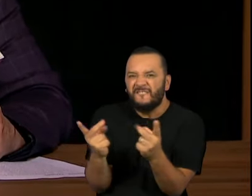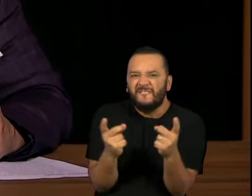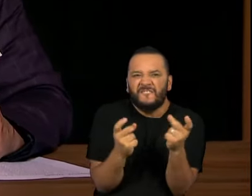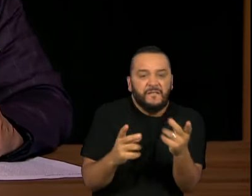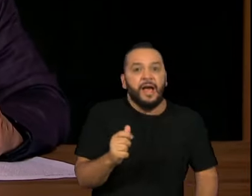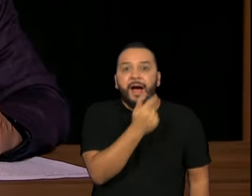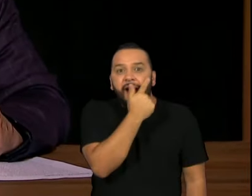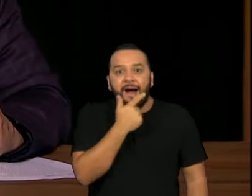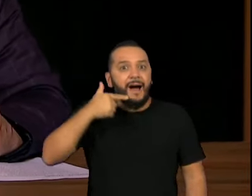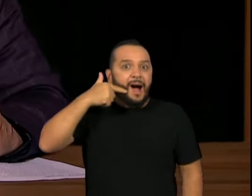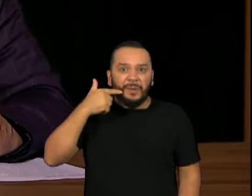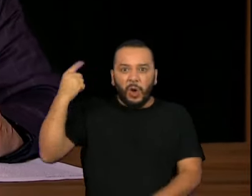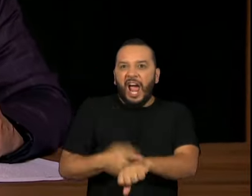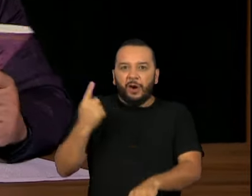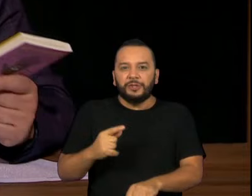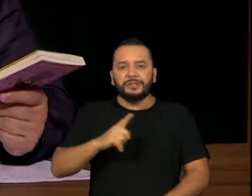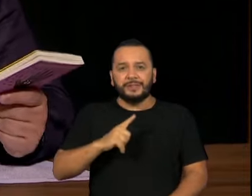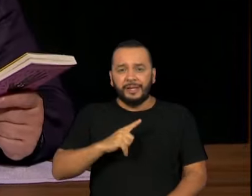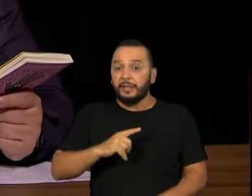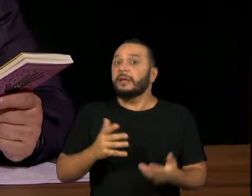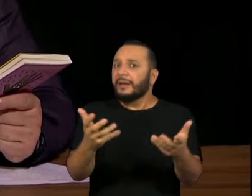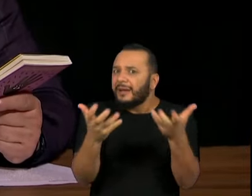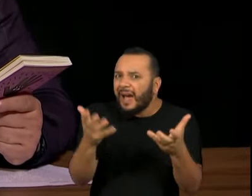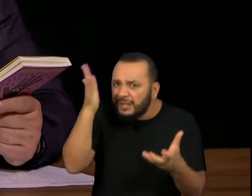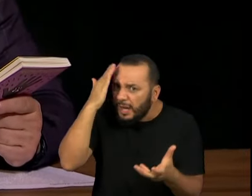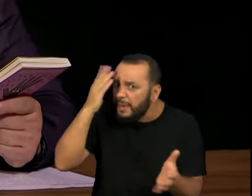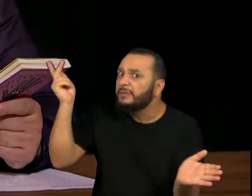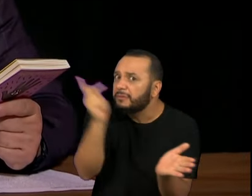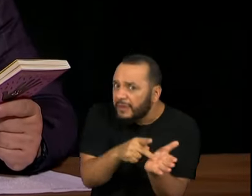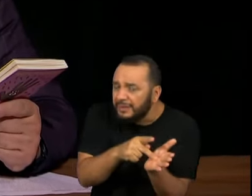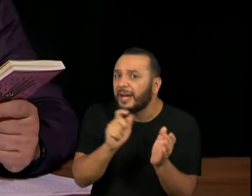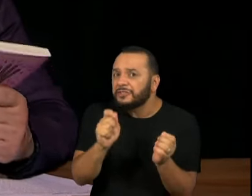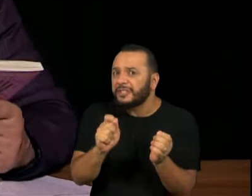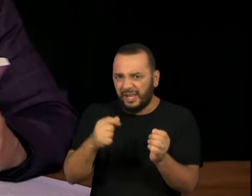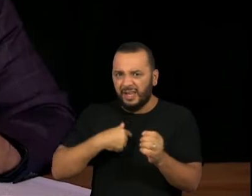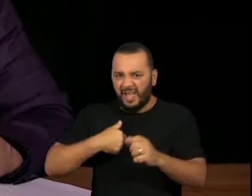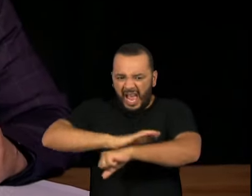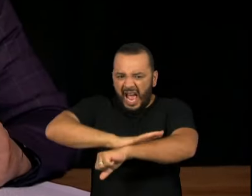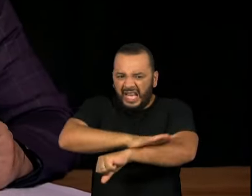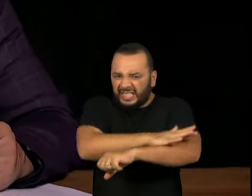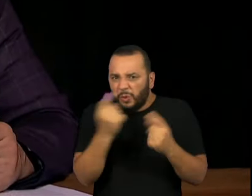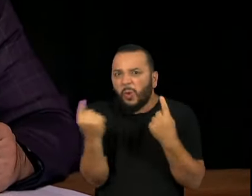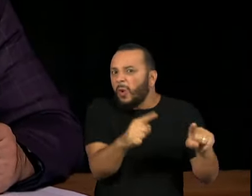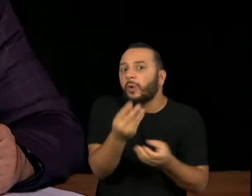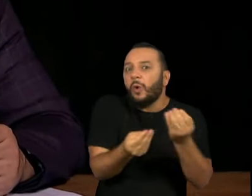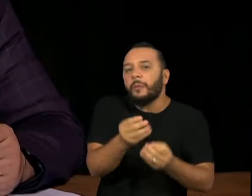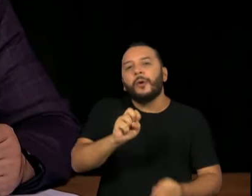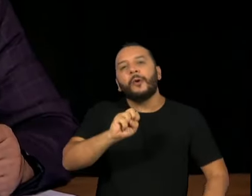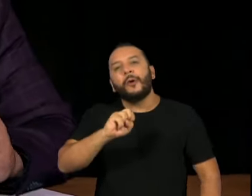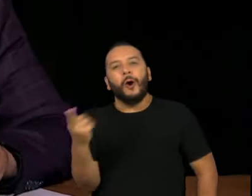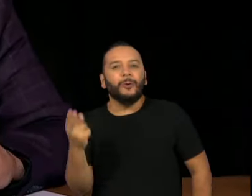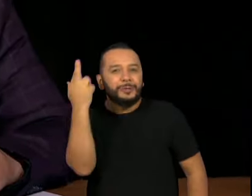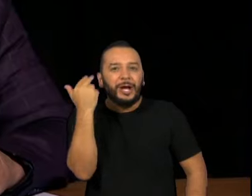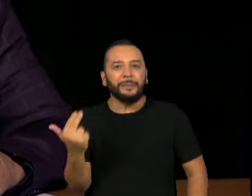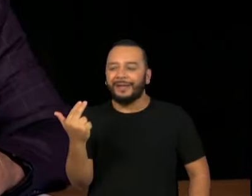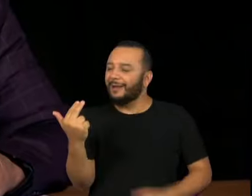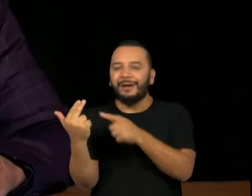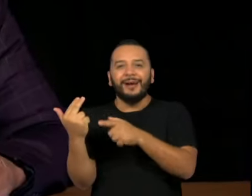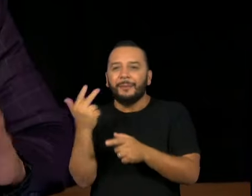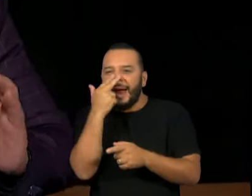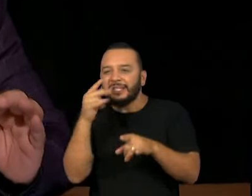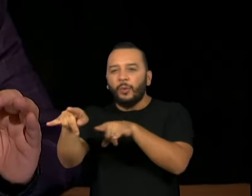sobre anti-racismo ou é o charme da minha convidada em que atrai Multidões ou de Jamila vão